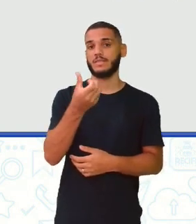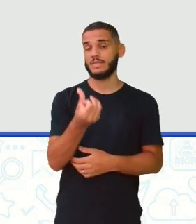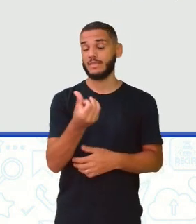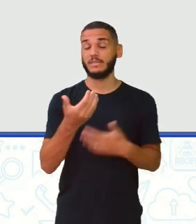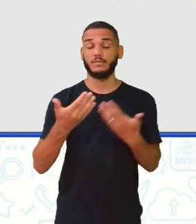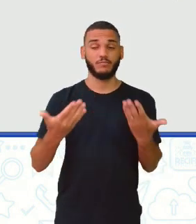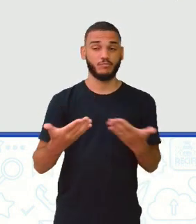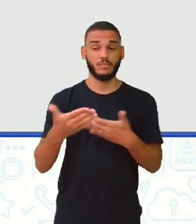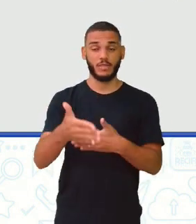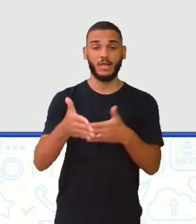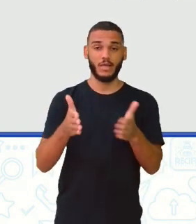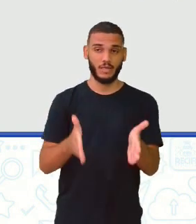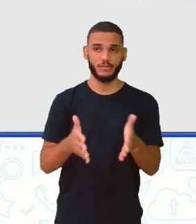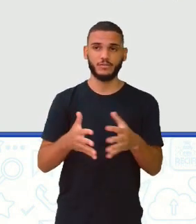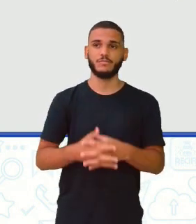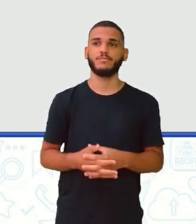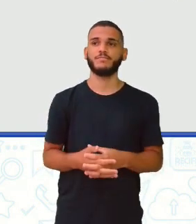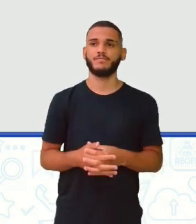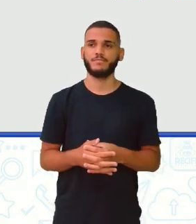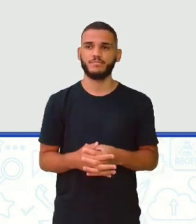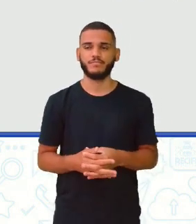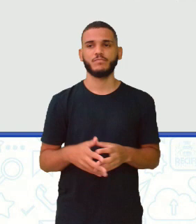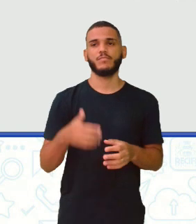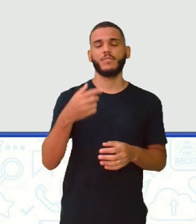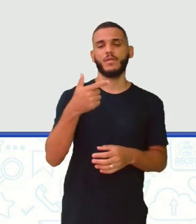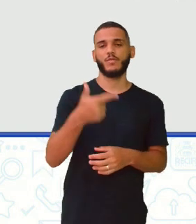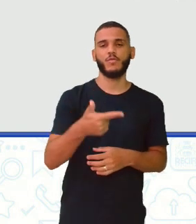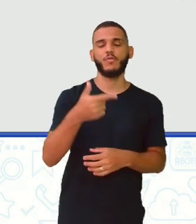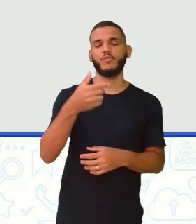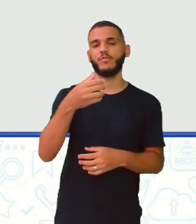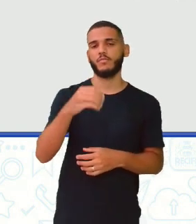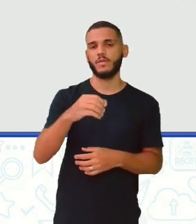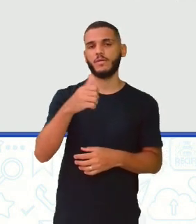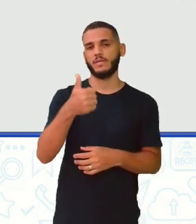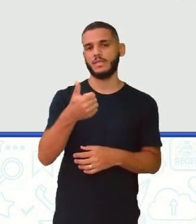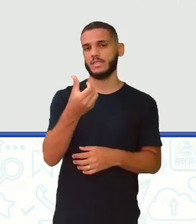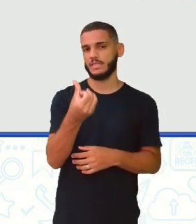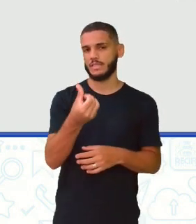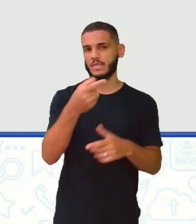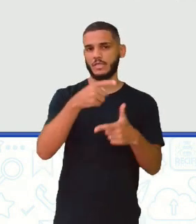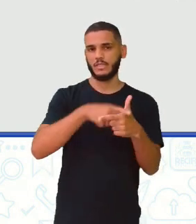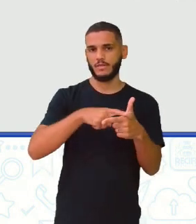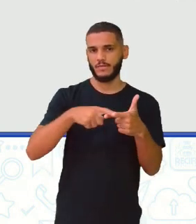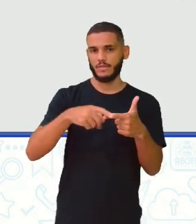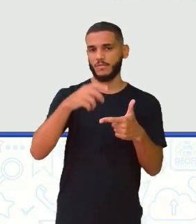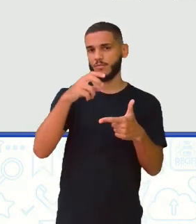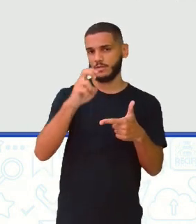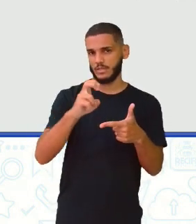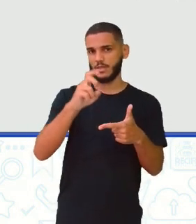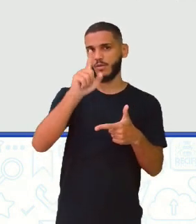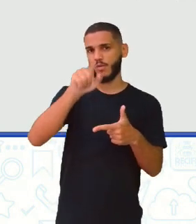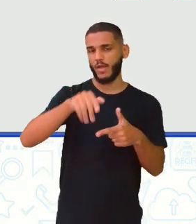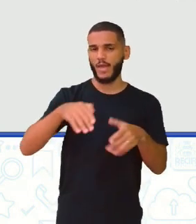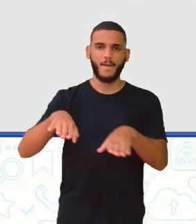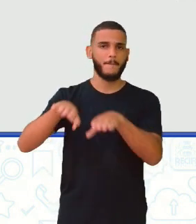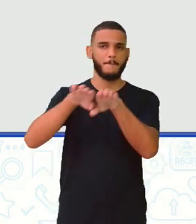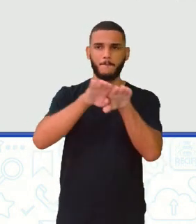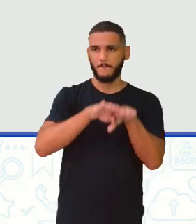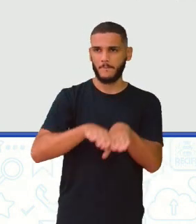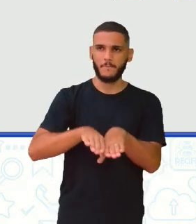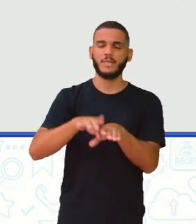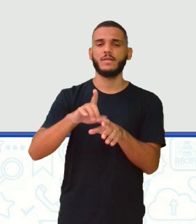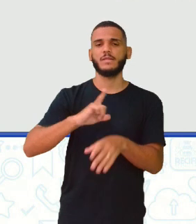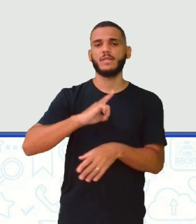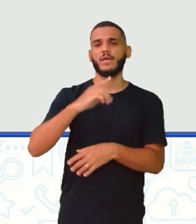Olha, gente. 2016 dividido por 5. Por quê? Porque 5 é o padrão. Dá